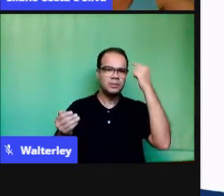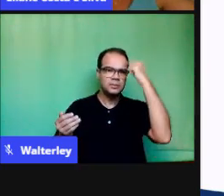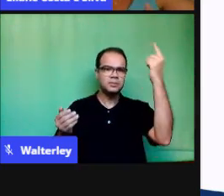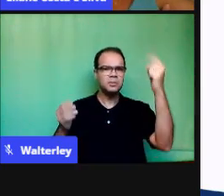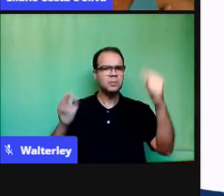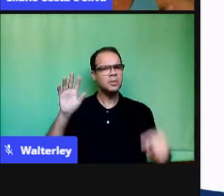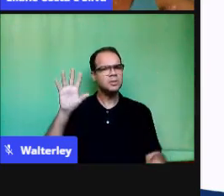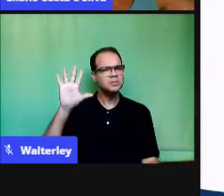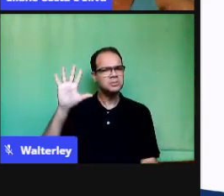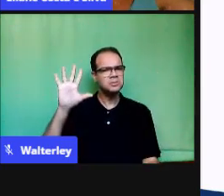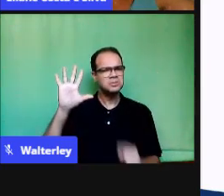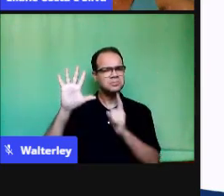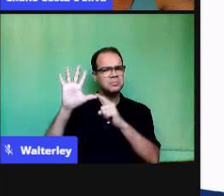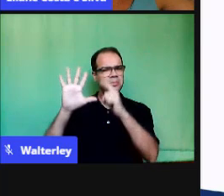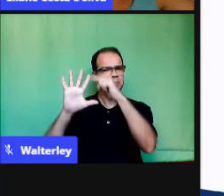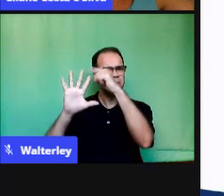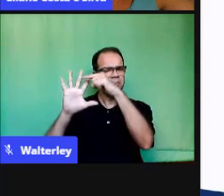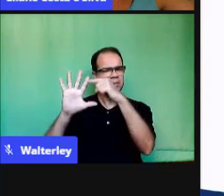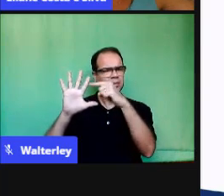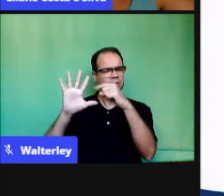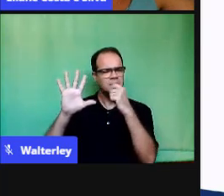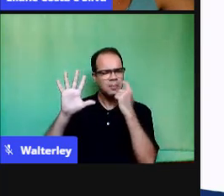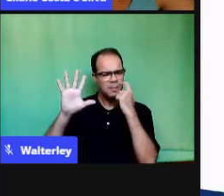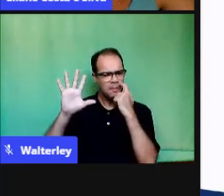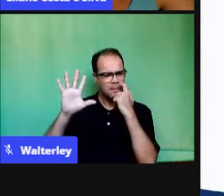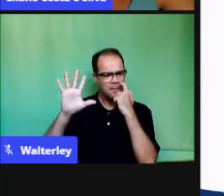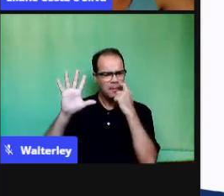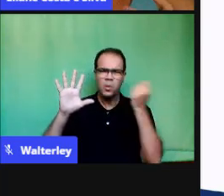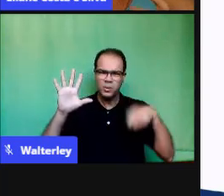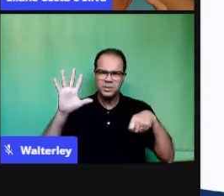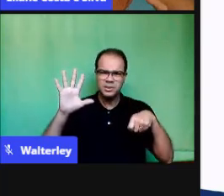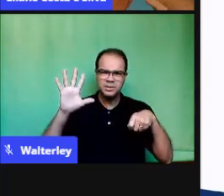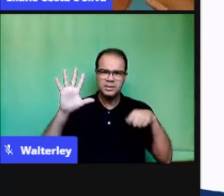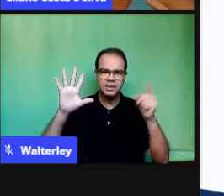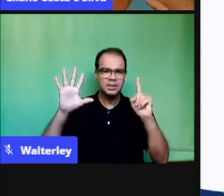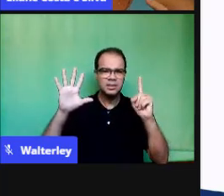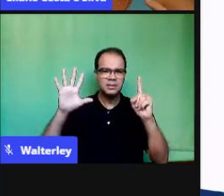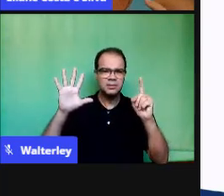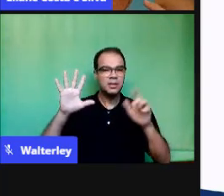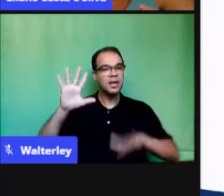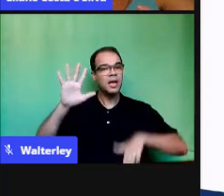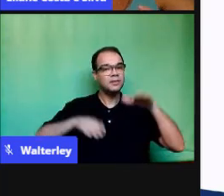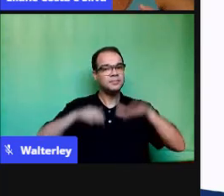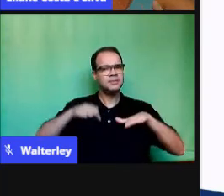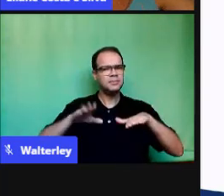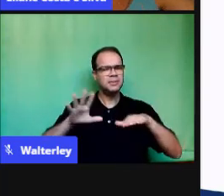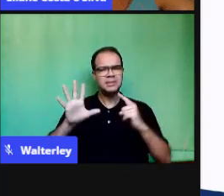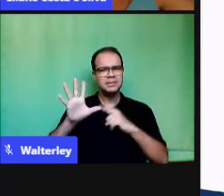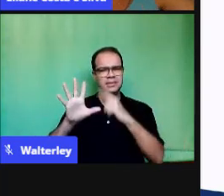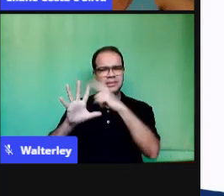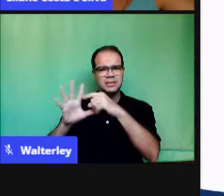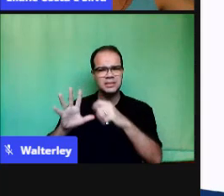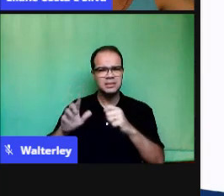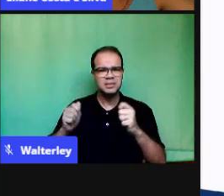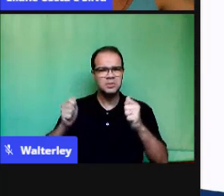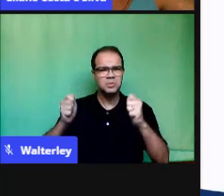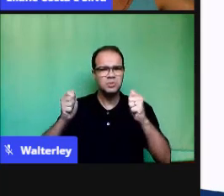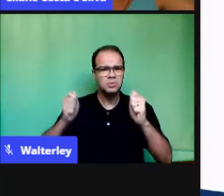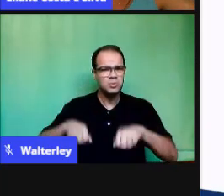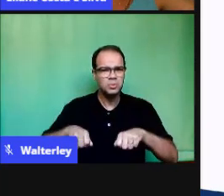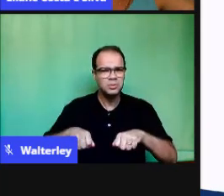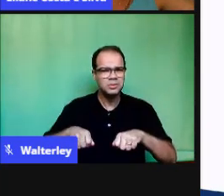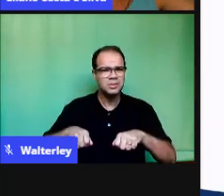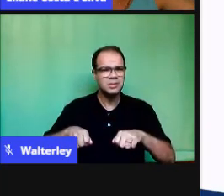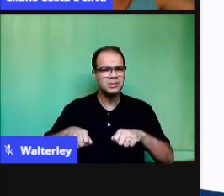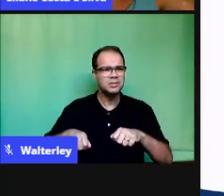possível. Porque será que a gente consegue isso? Nós não conseguimos isso nem para nós humanos, né? Ficar livre de dor, injúria